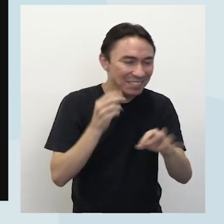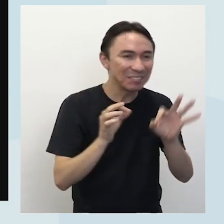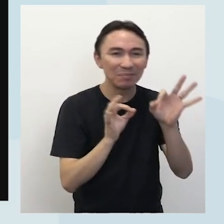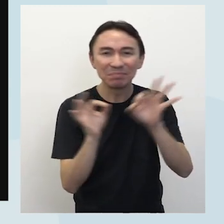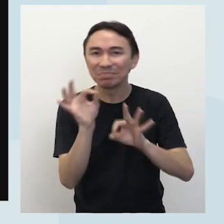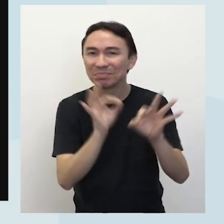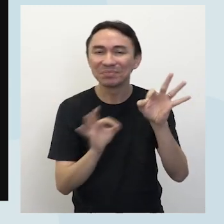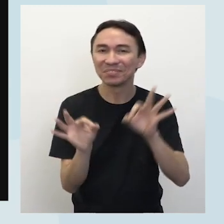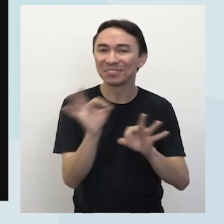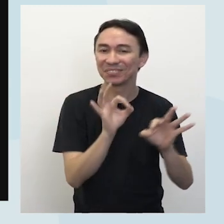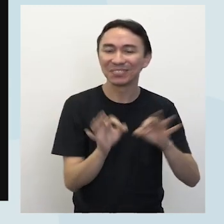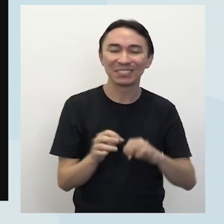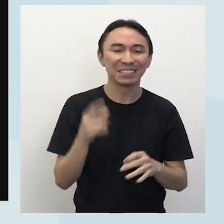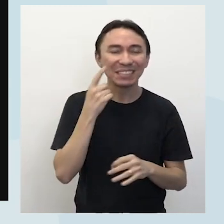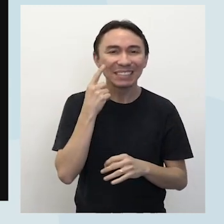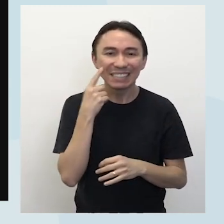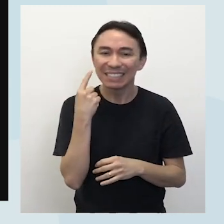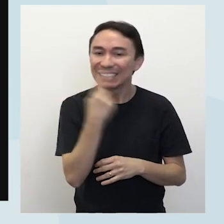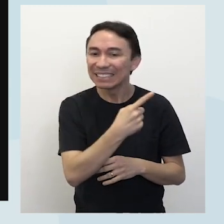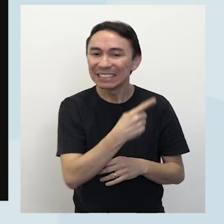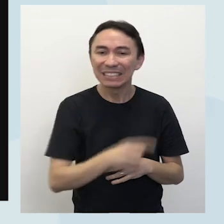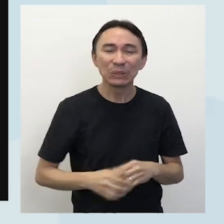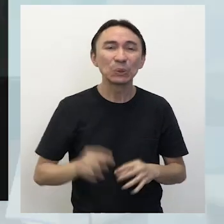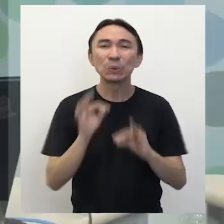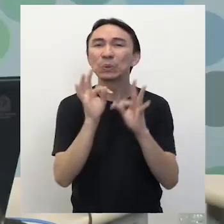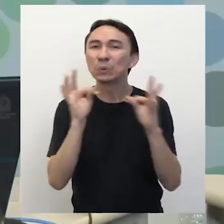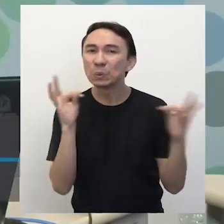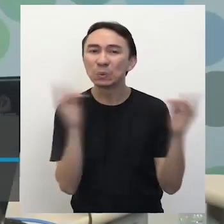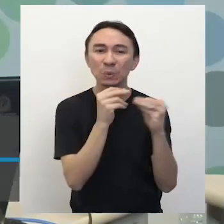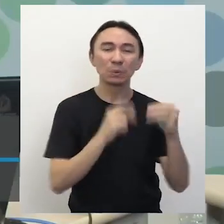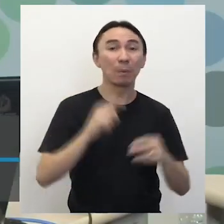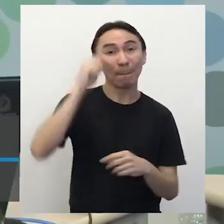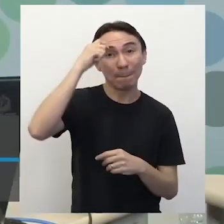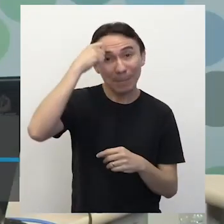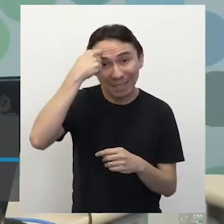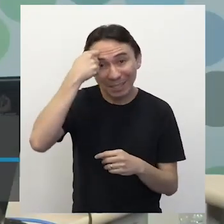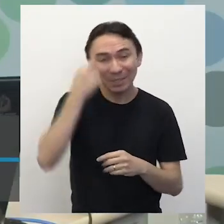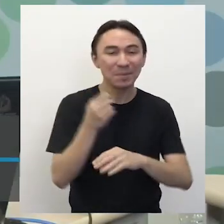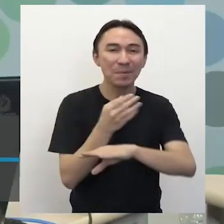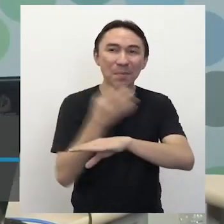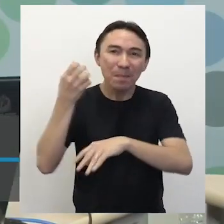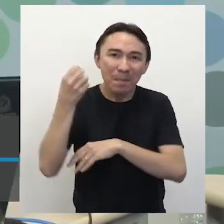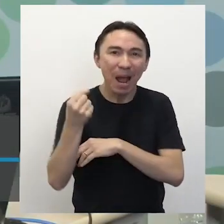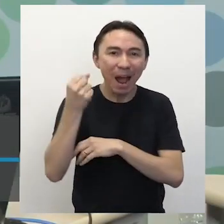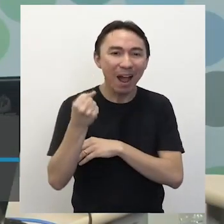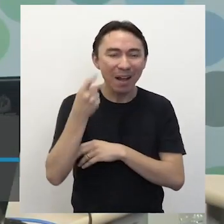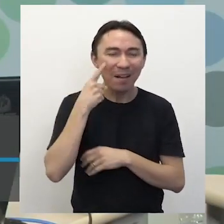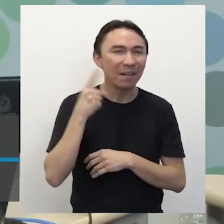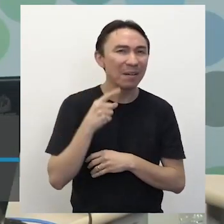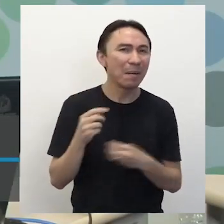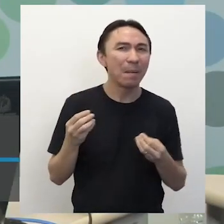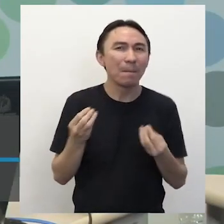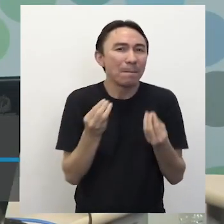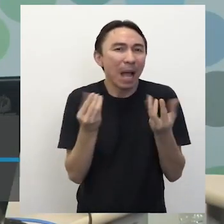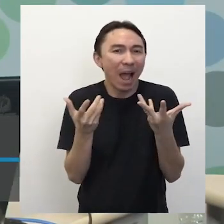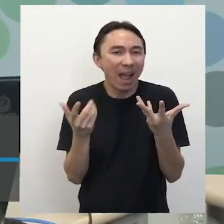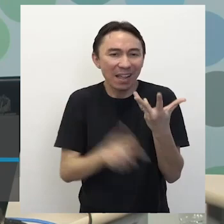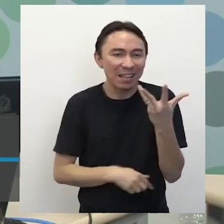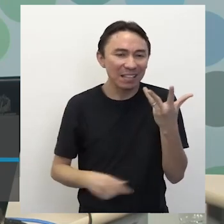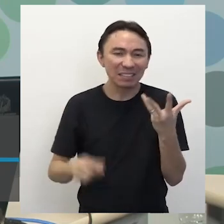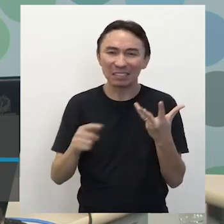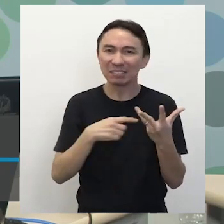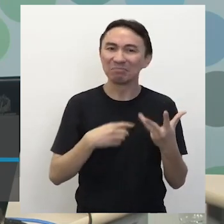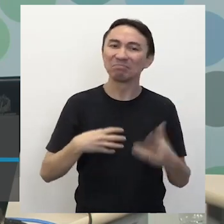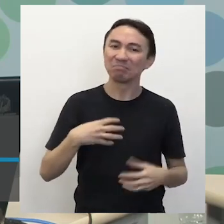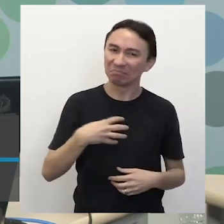ele é considerado o maior escritor negro, e ela bota tudo em preto e branco para dar mais uma intenção, assim, ao que ela quer transmitir.